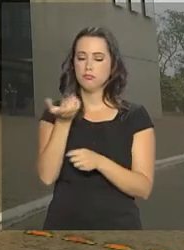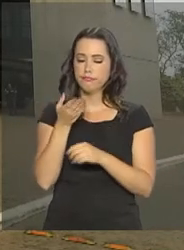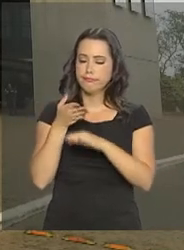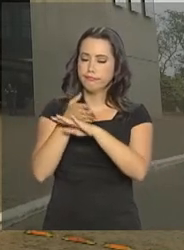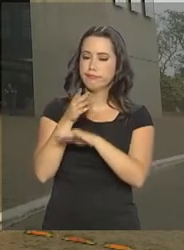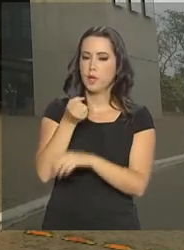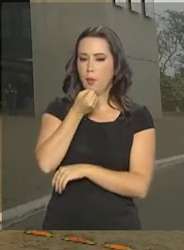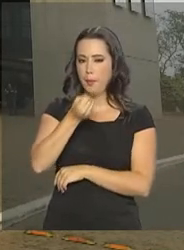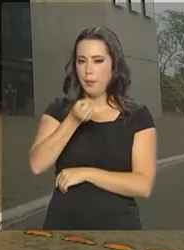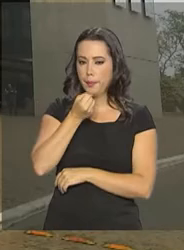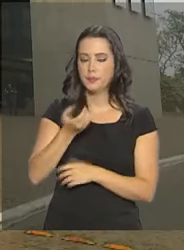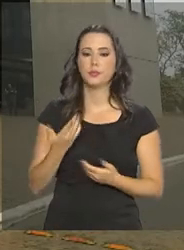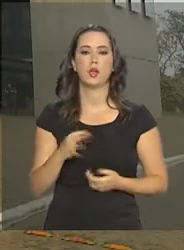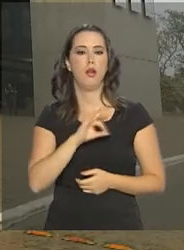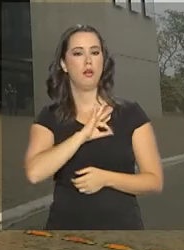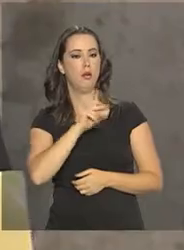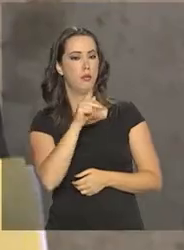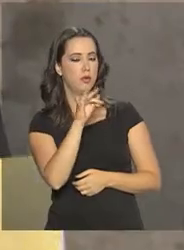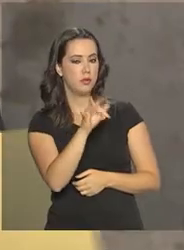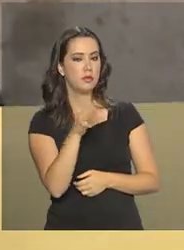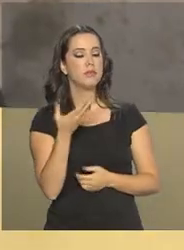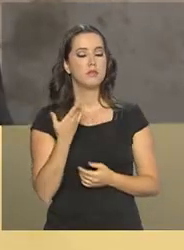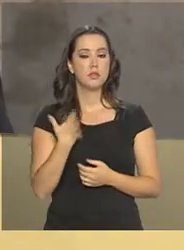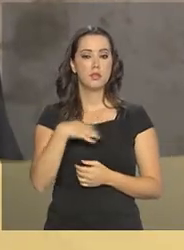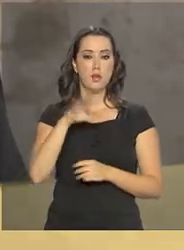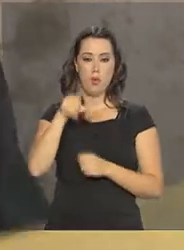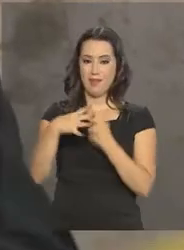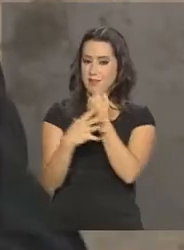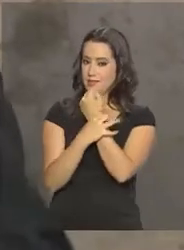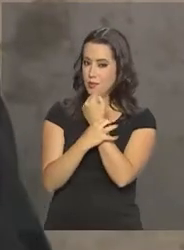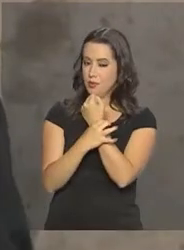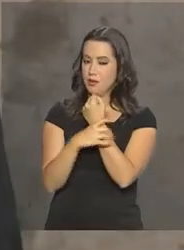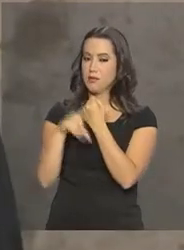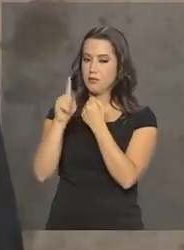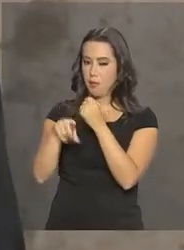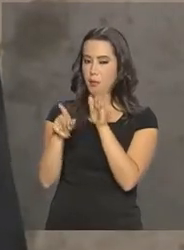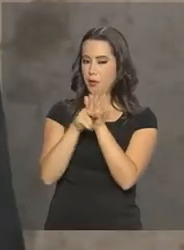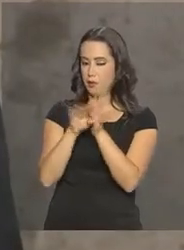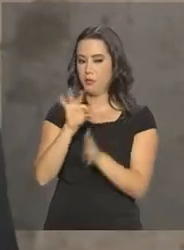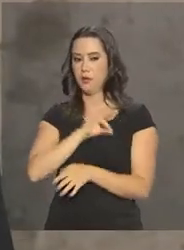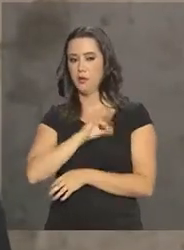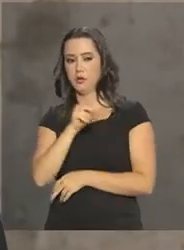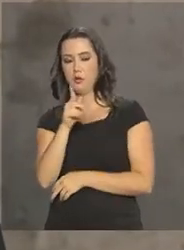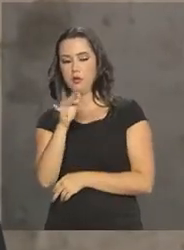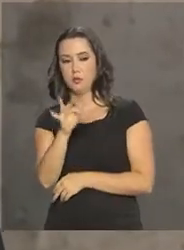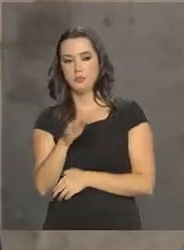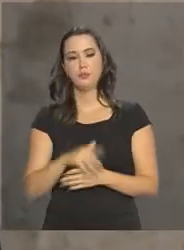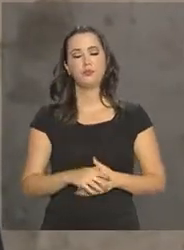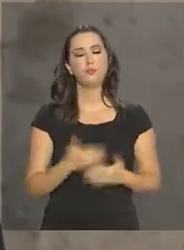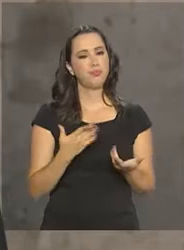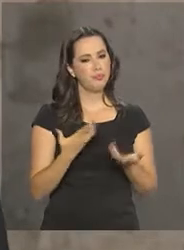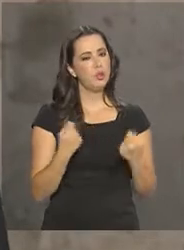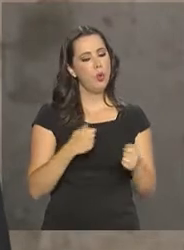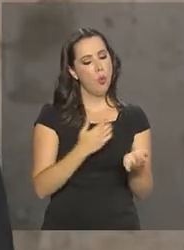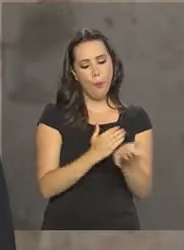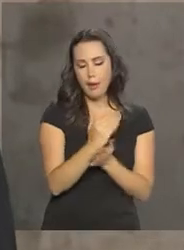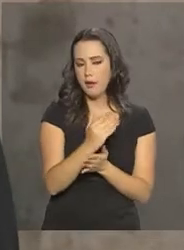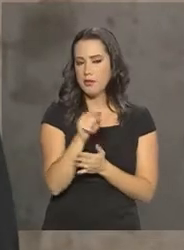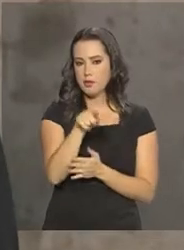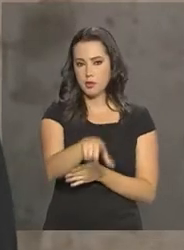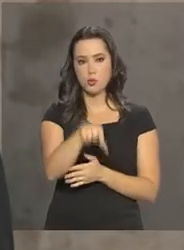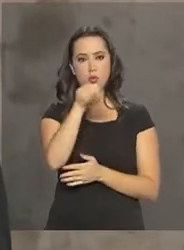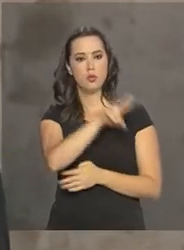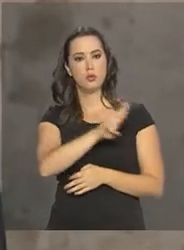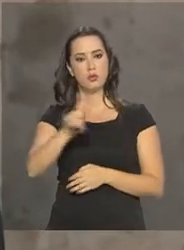a polícia federal fará a segurança do local o governo de transição tem início assim que o nome do coordenador foi indicado pelo presidente